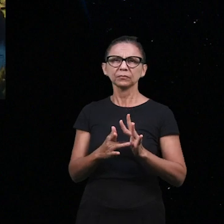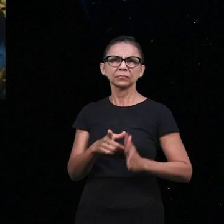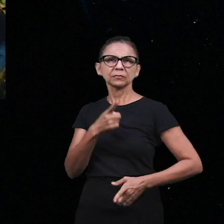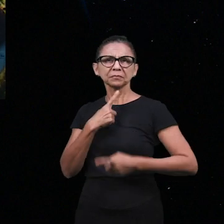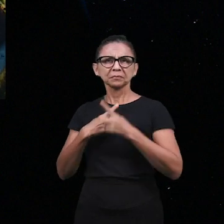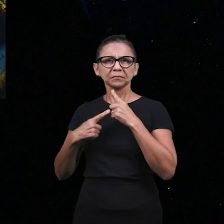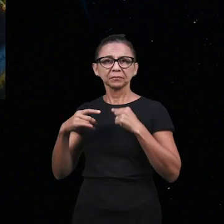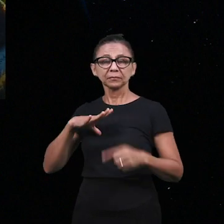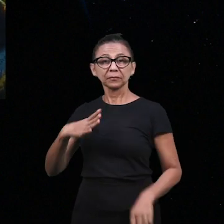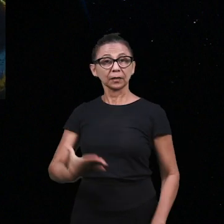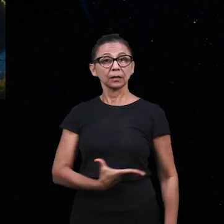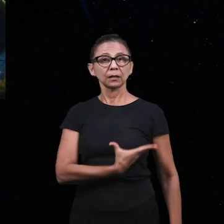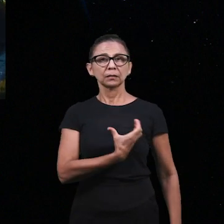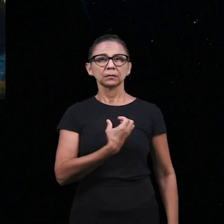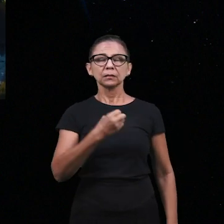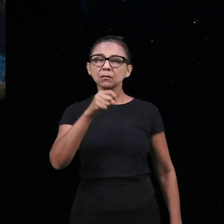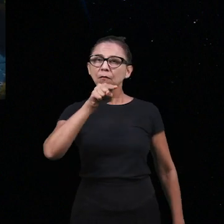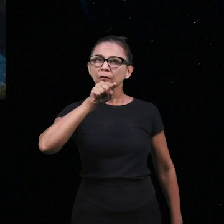quer te